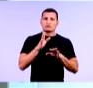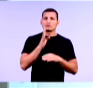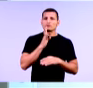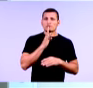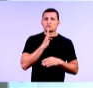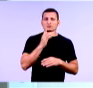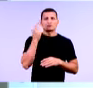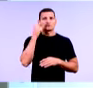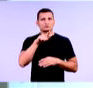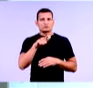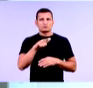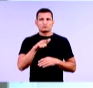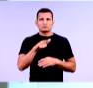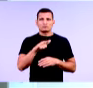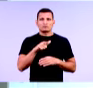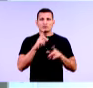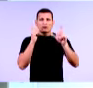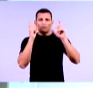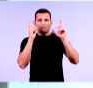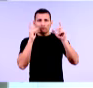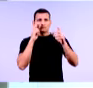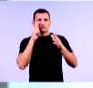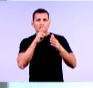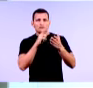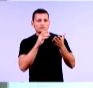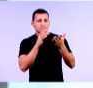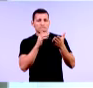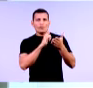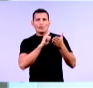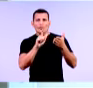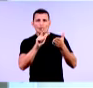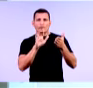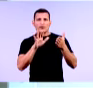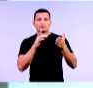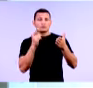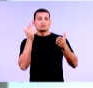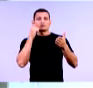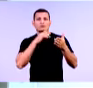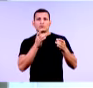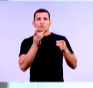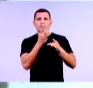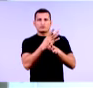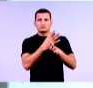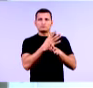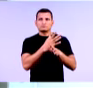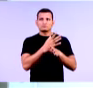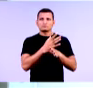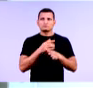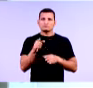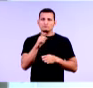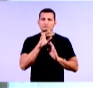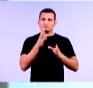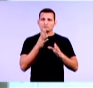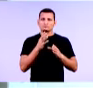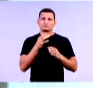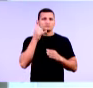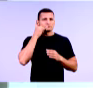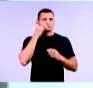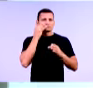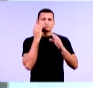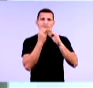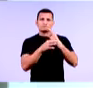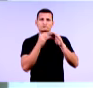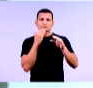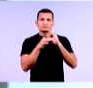está apagada, aquele item que está faltando, a gente consegue completar. Não sei se vocês já receberam algumas mensagens no celular com as palavras